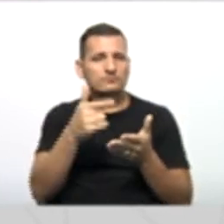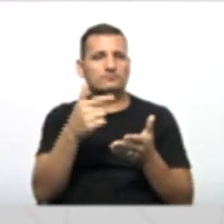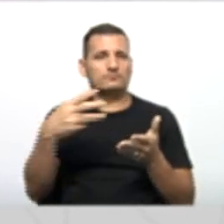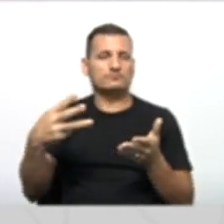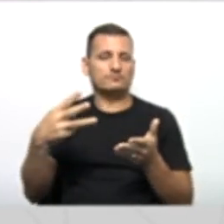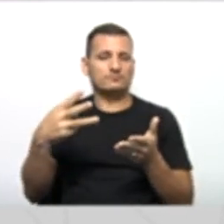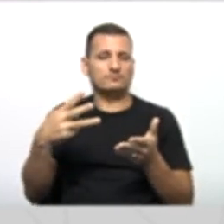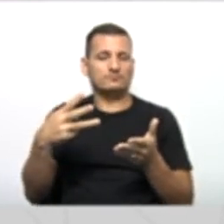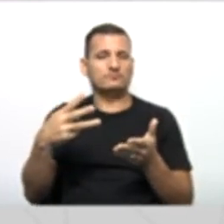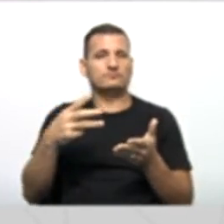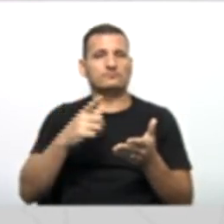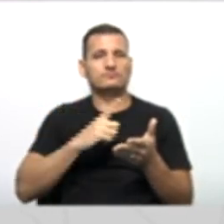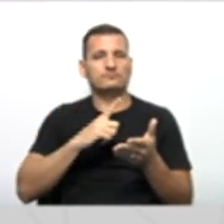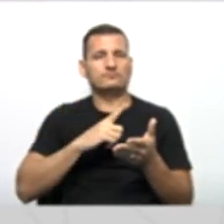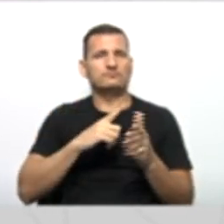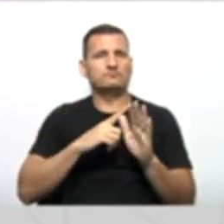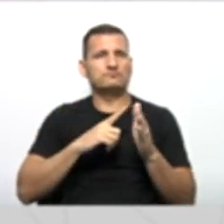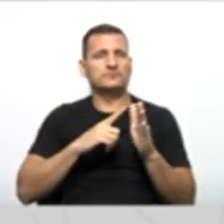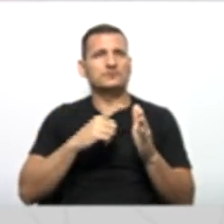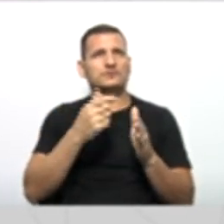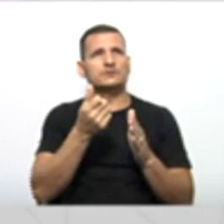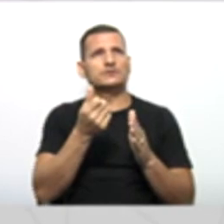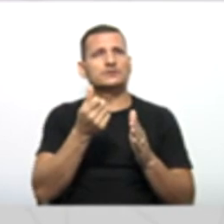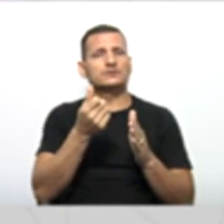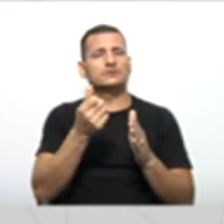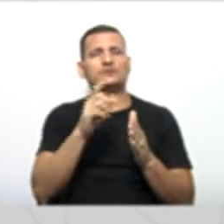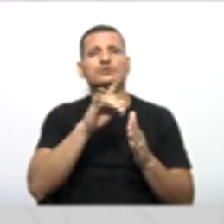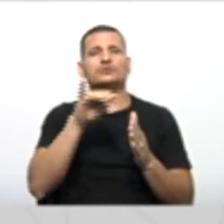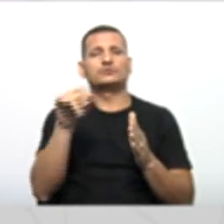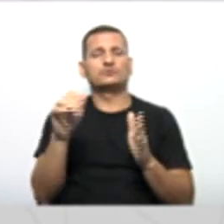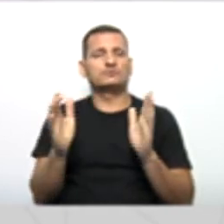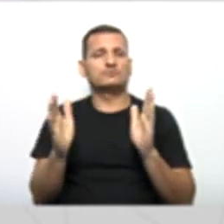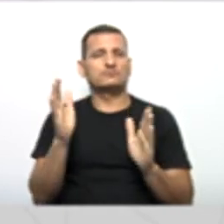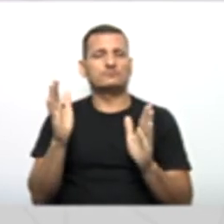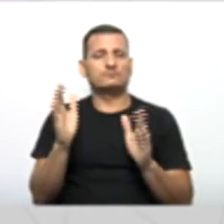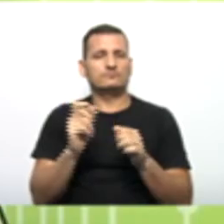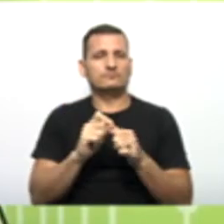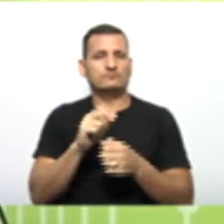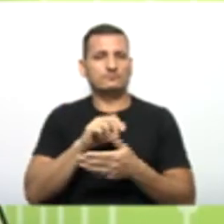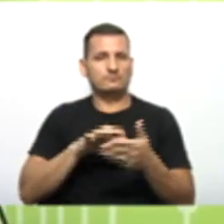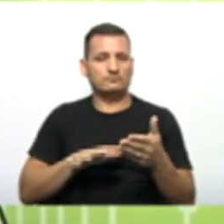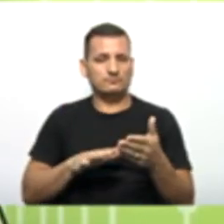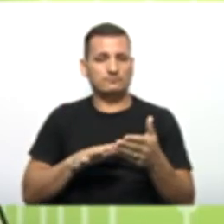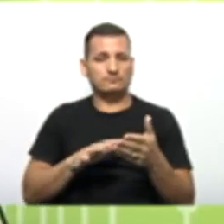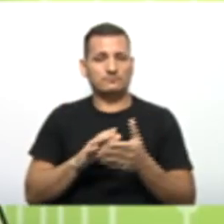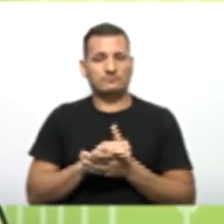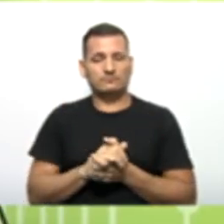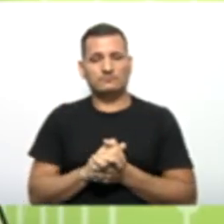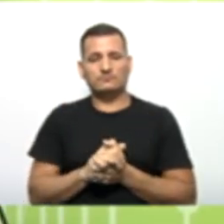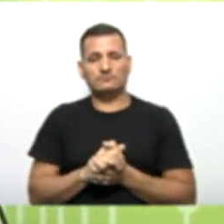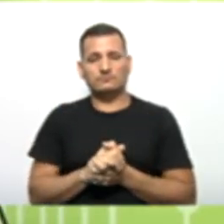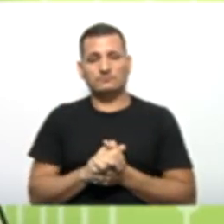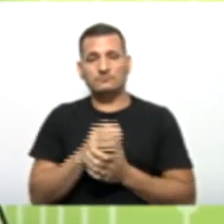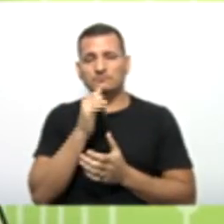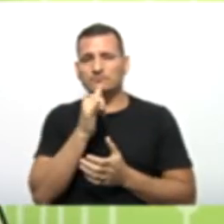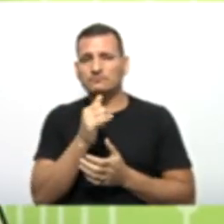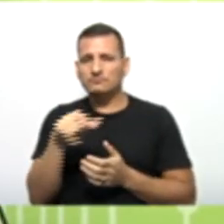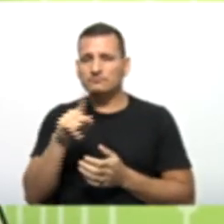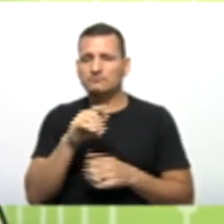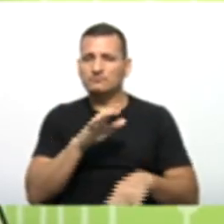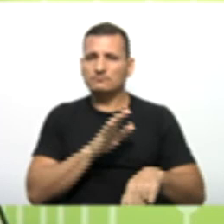3 tem mais aí seis dias para fazerem essa atividade se vocês separar em uma hora e